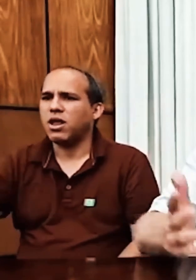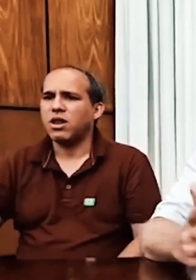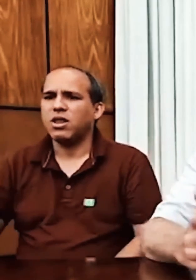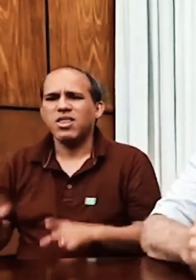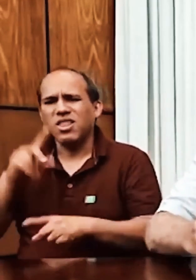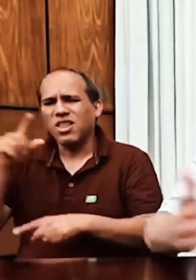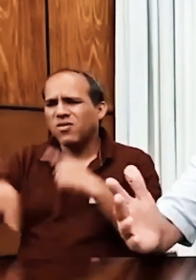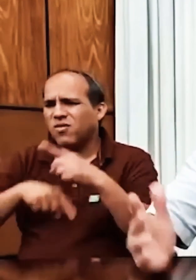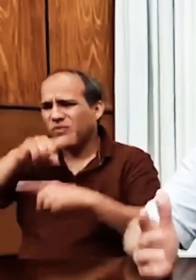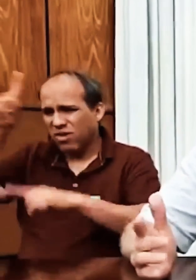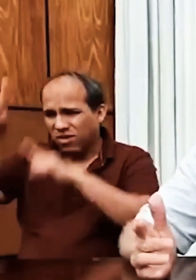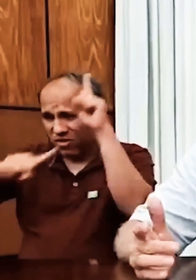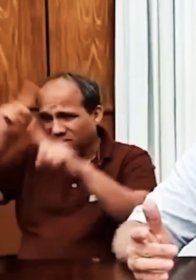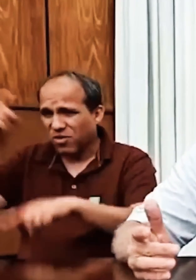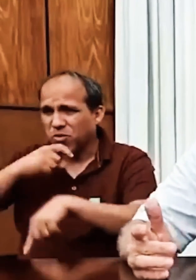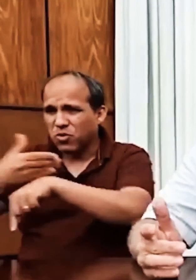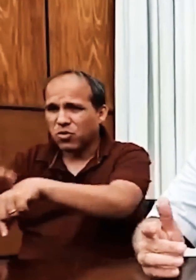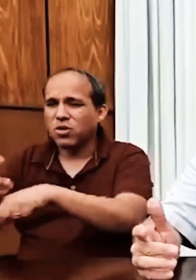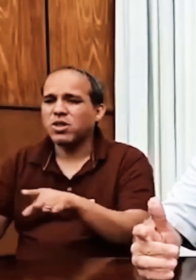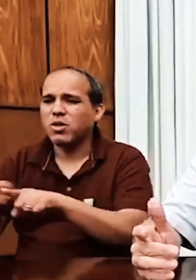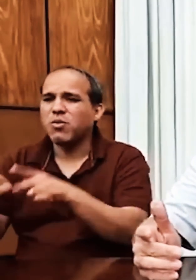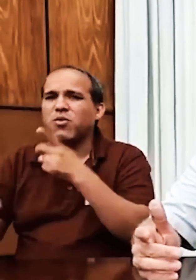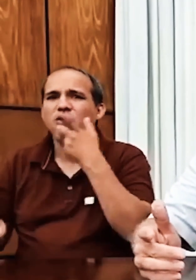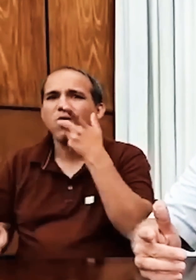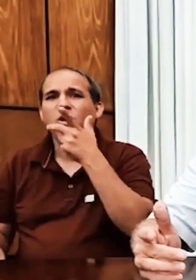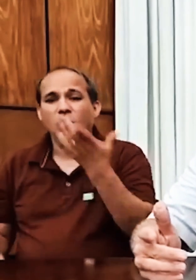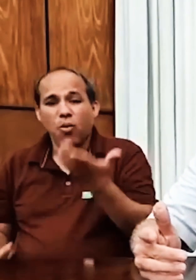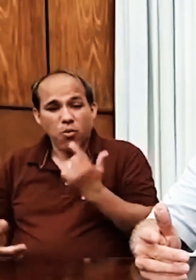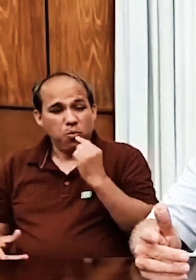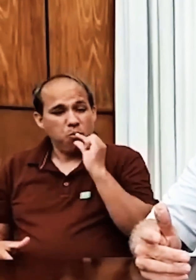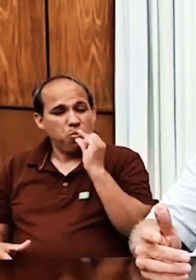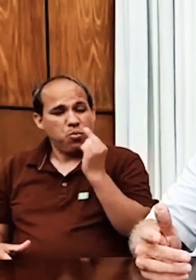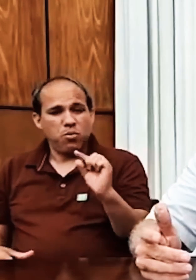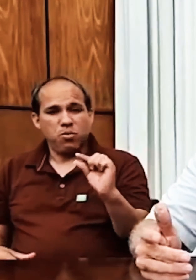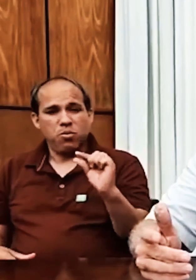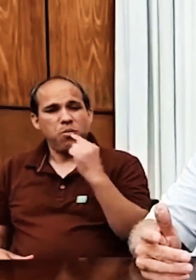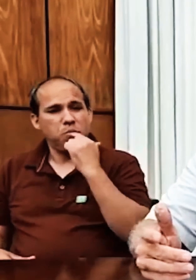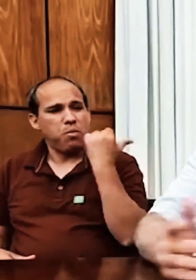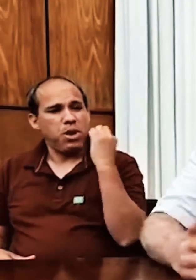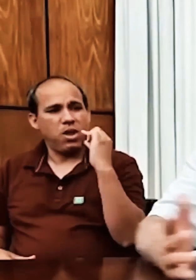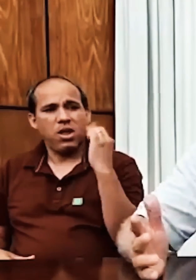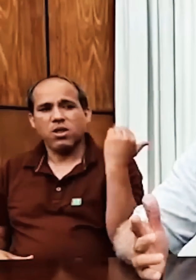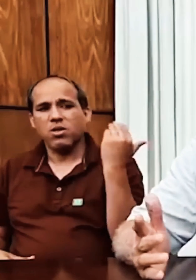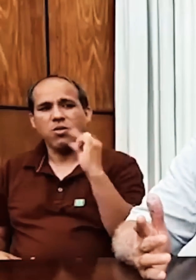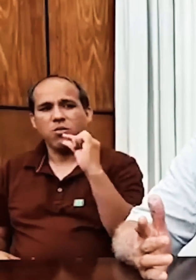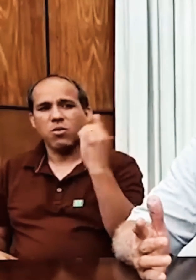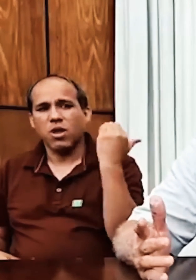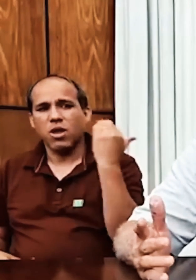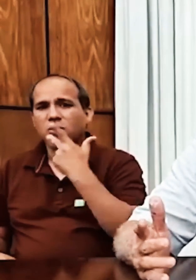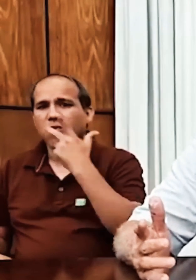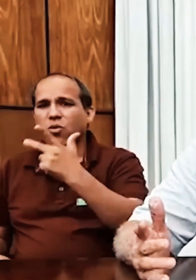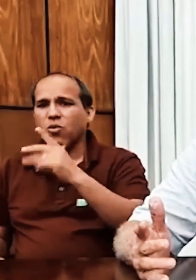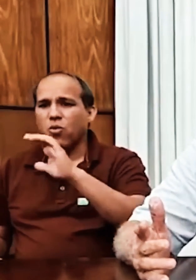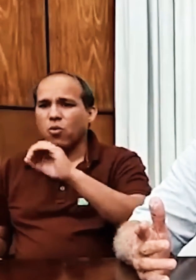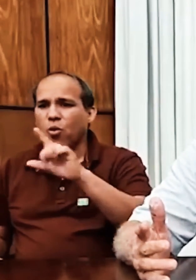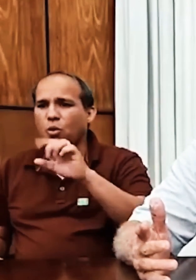Collor de ministro, para confiscar a aposentadoria. A gente fica indignado.